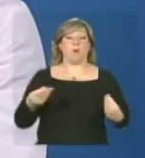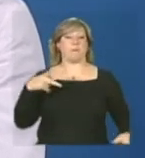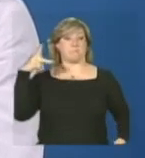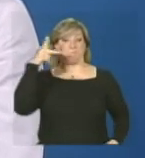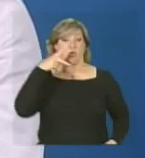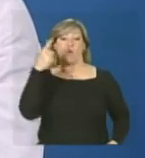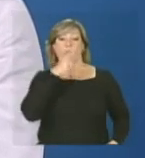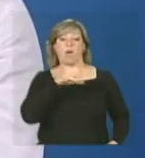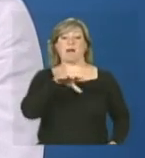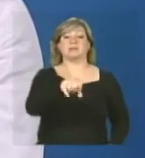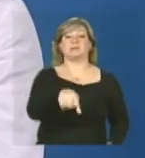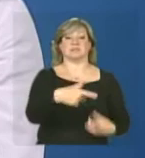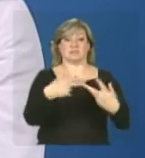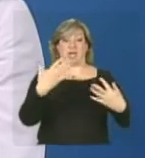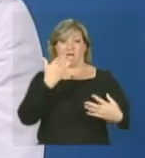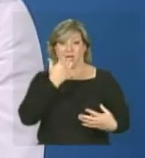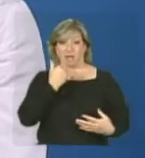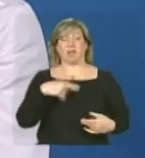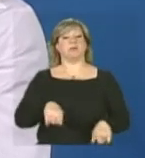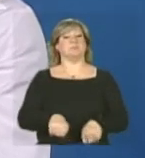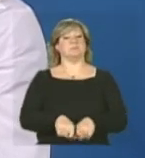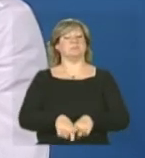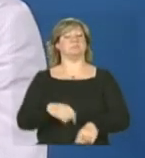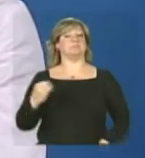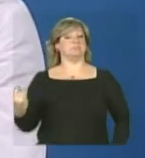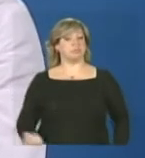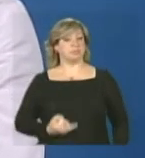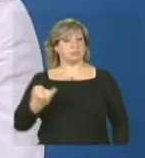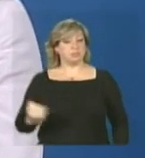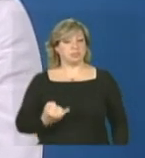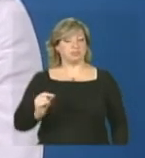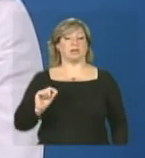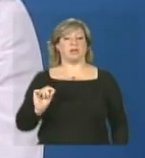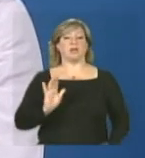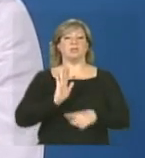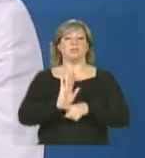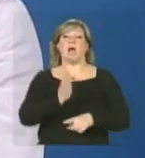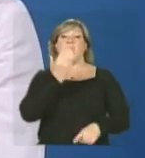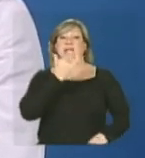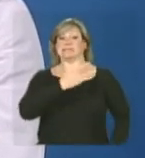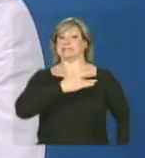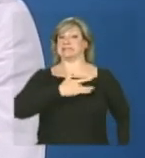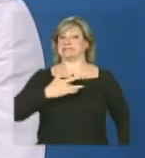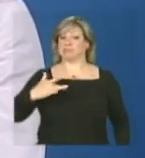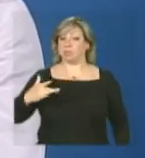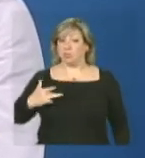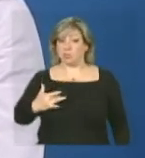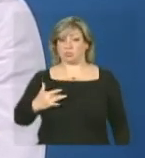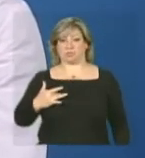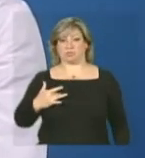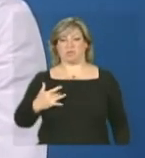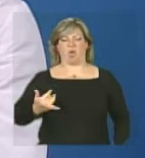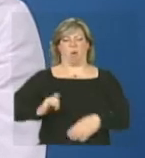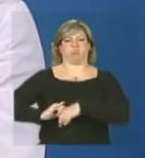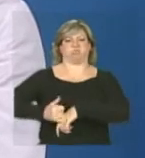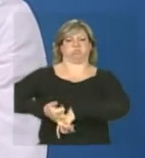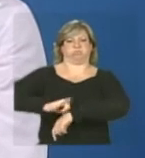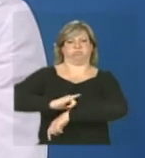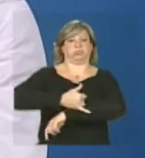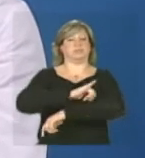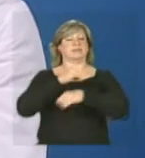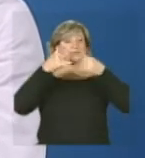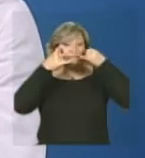acesso à alimentação, são muito importantes para favorecer o acesso a uma alimentação saudável, que não seja obesogênica, que não